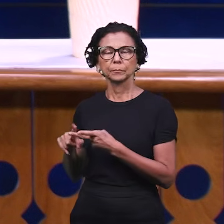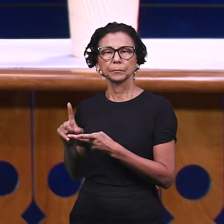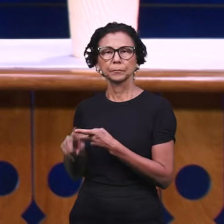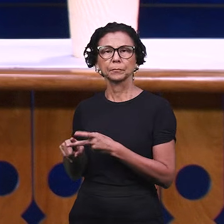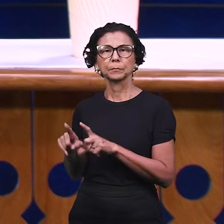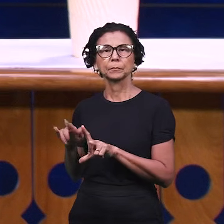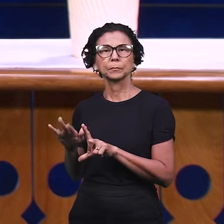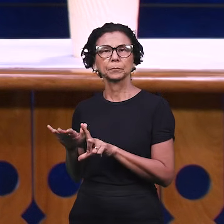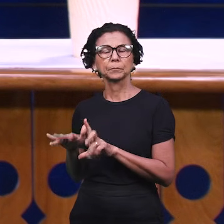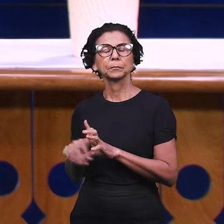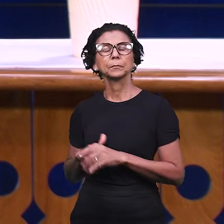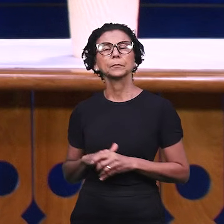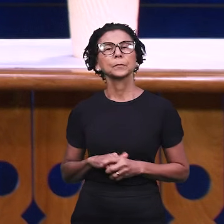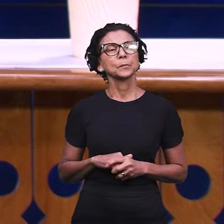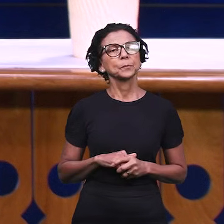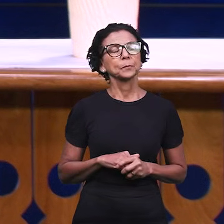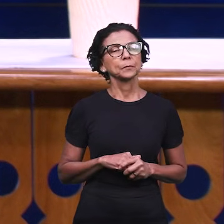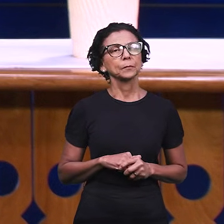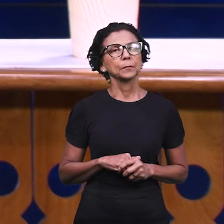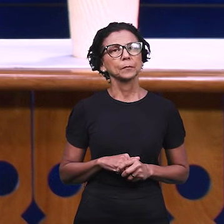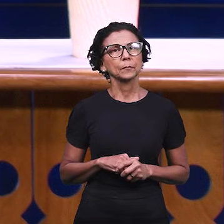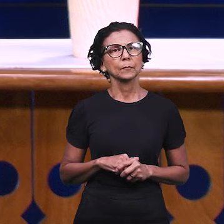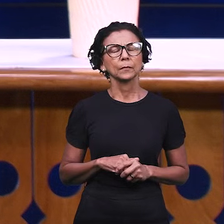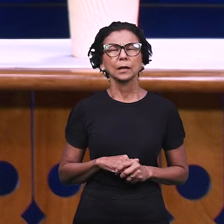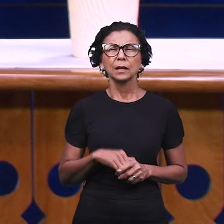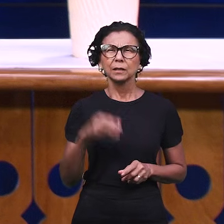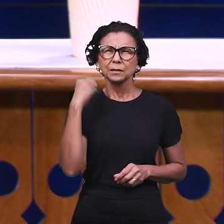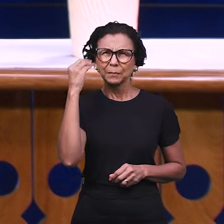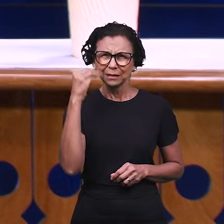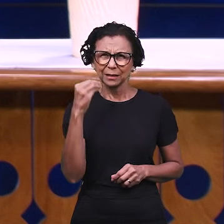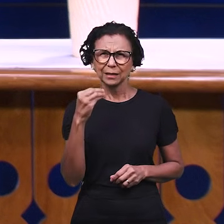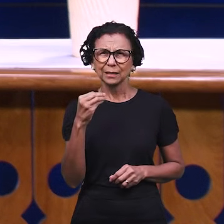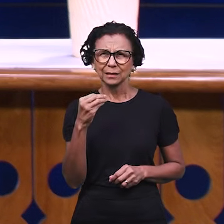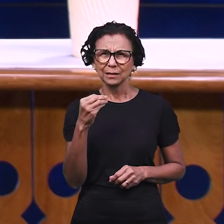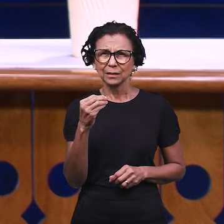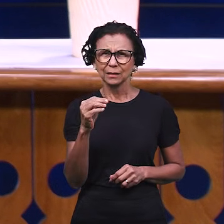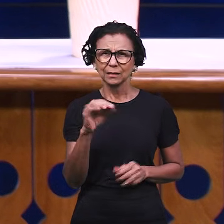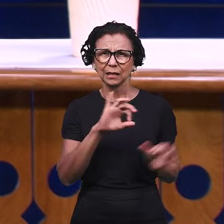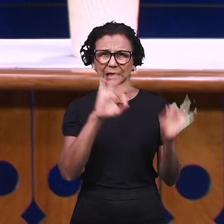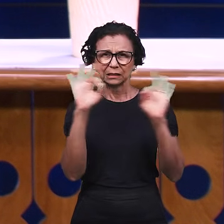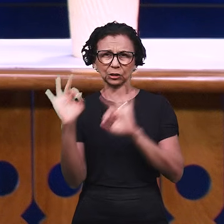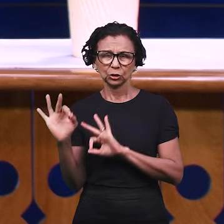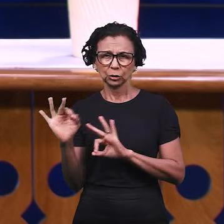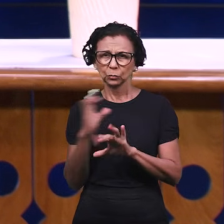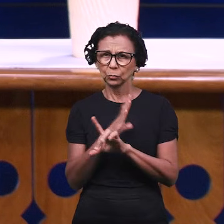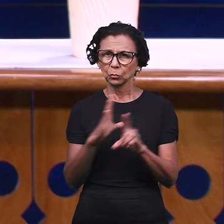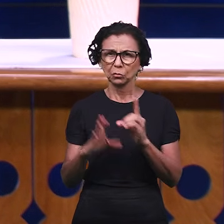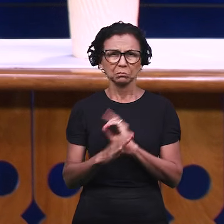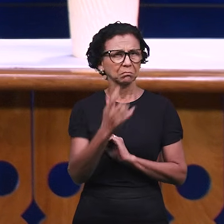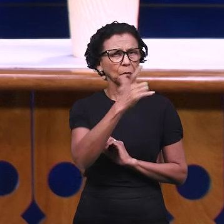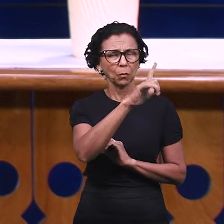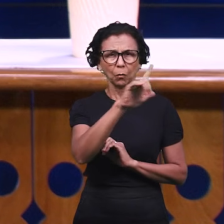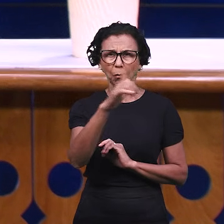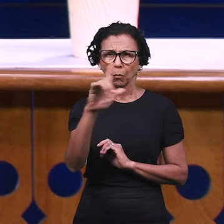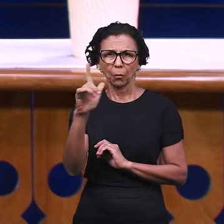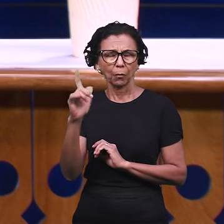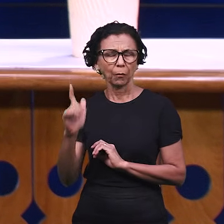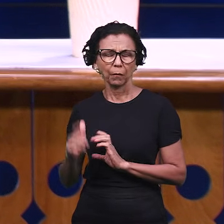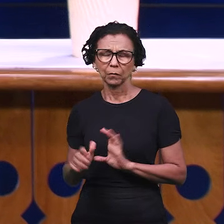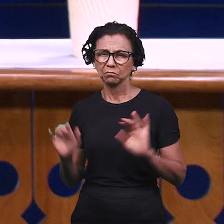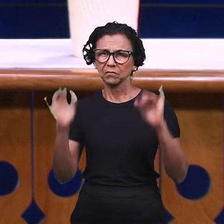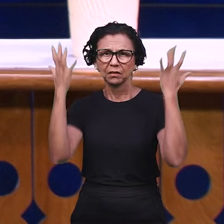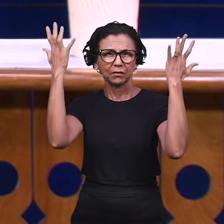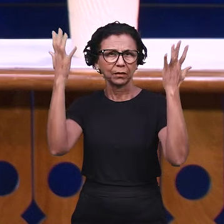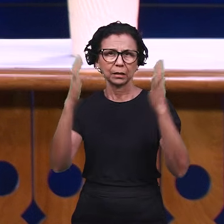que está sendo apresentado aí, para que você possa enviar a sua experiência com este culto, com algum outro culto ou com